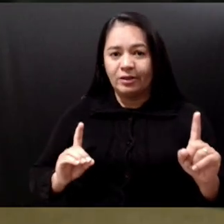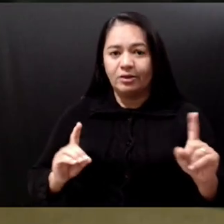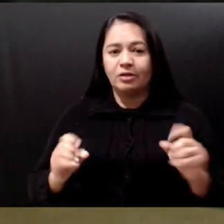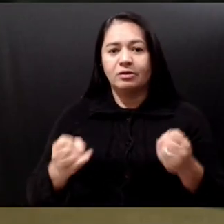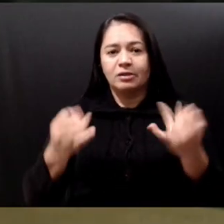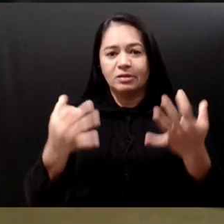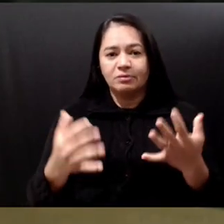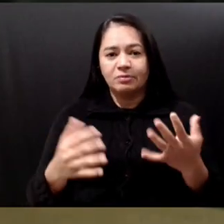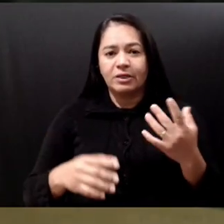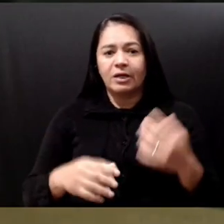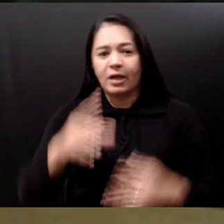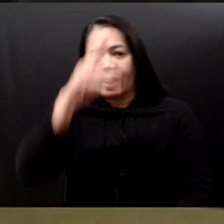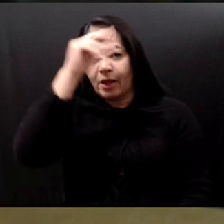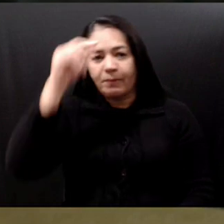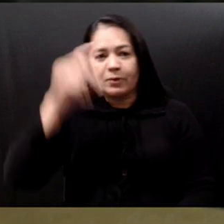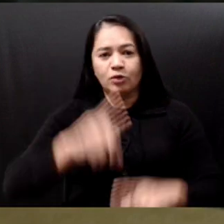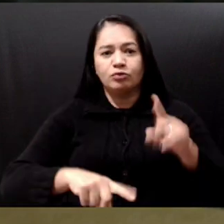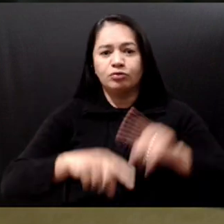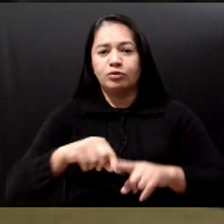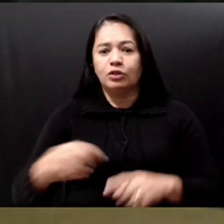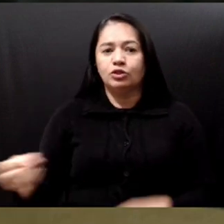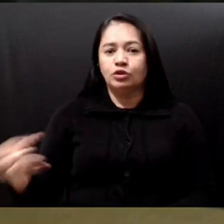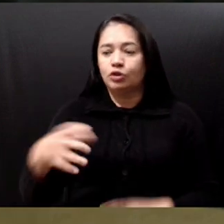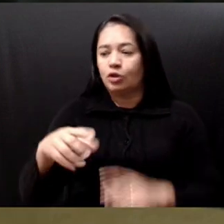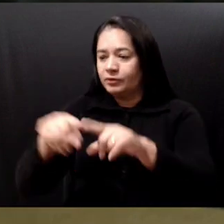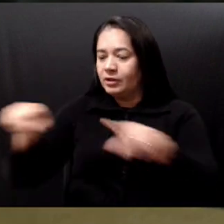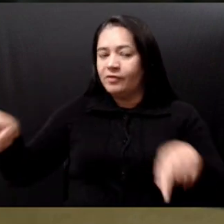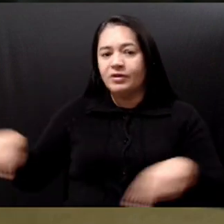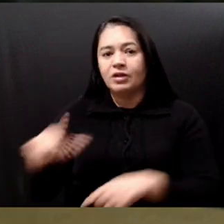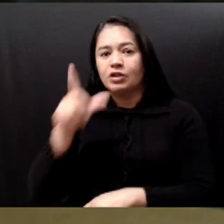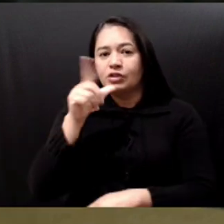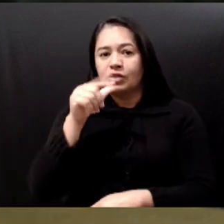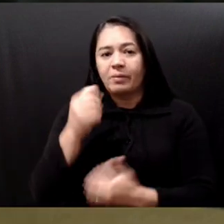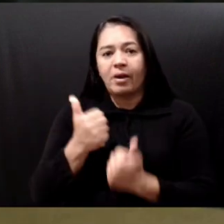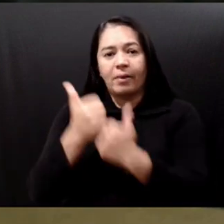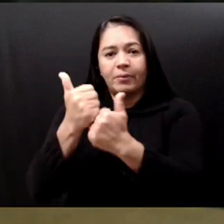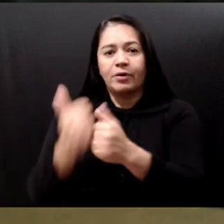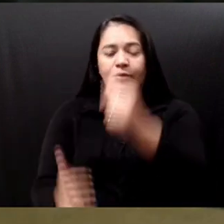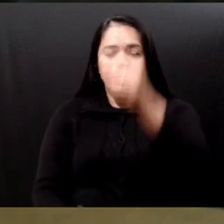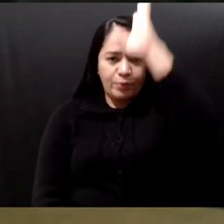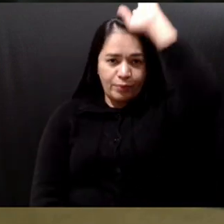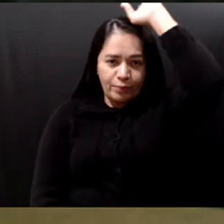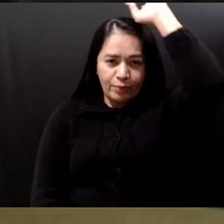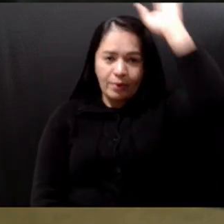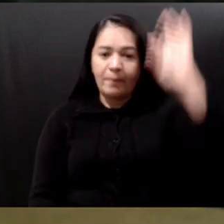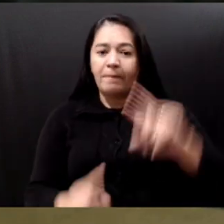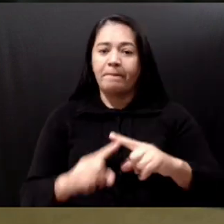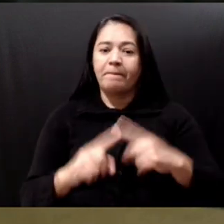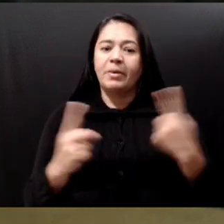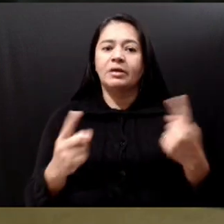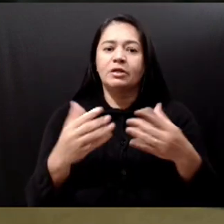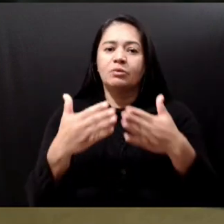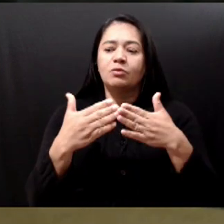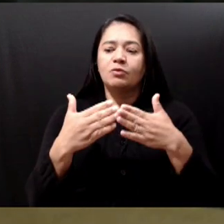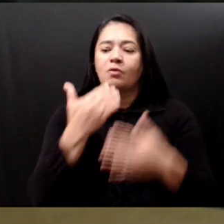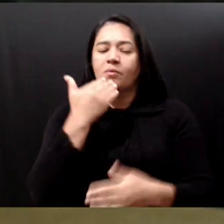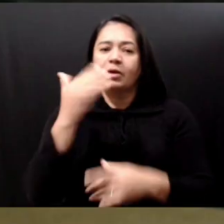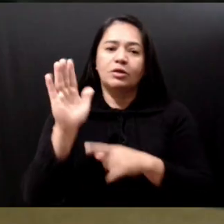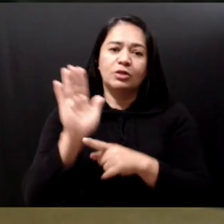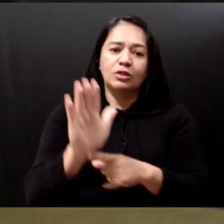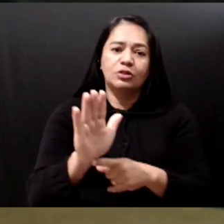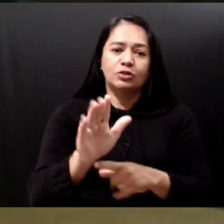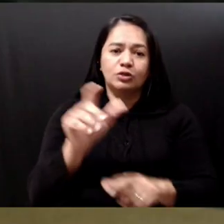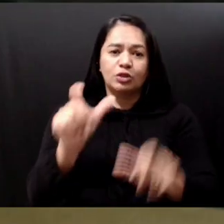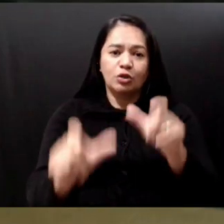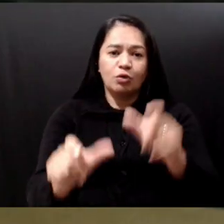novos reservatórios de água para apoiar o Corpo de Bombeiros, mas lembra, gente, a colaboração da população é essencial. Em Campinas é proibido por